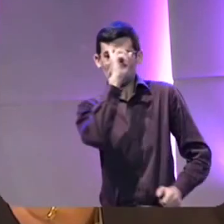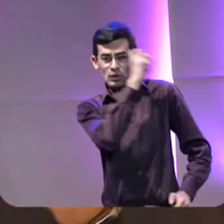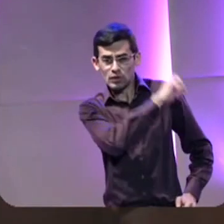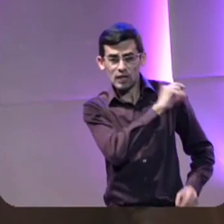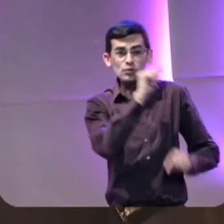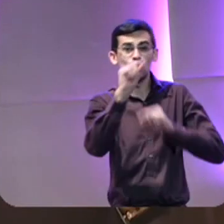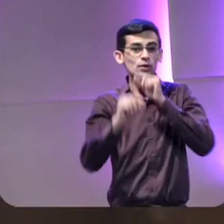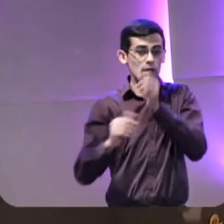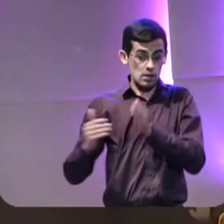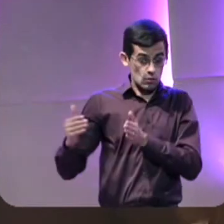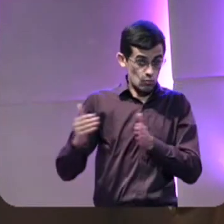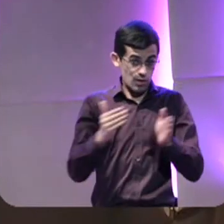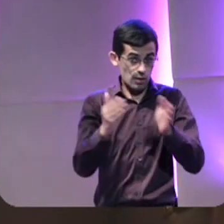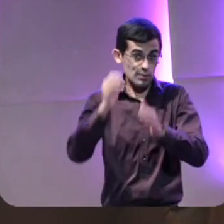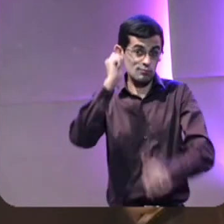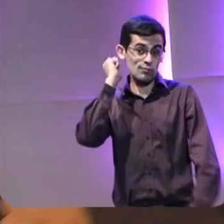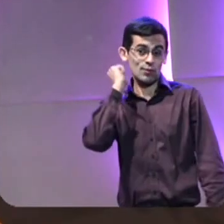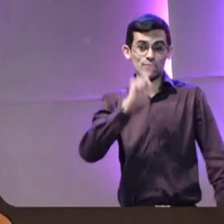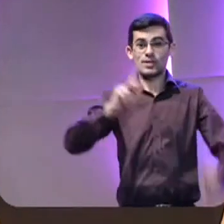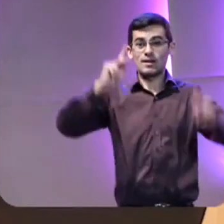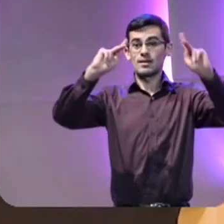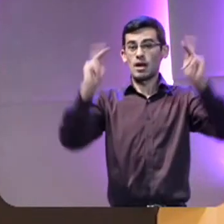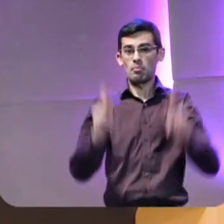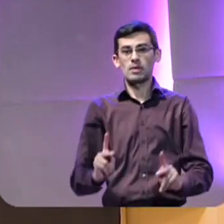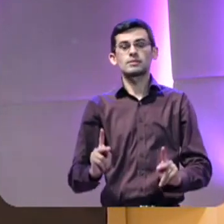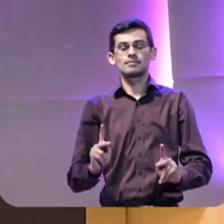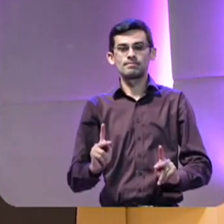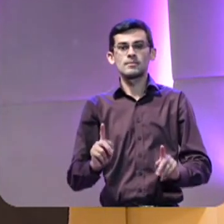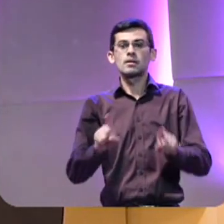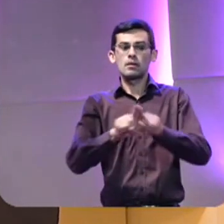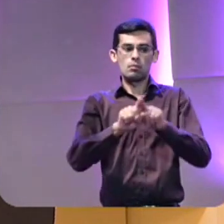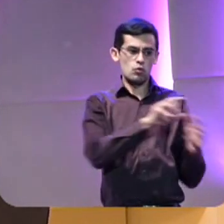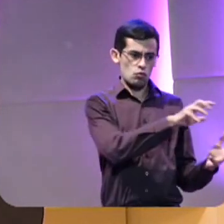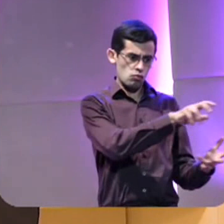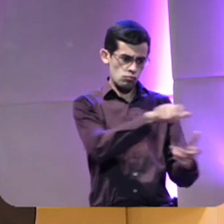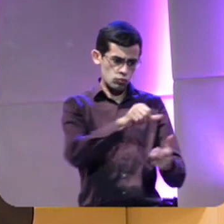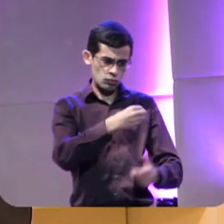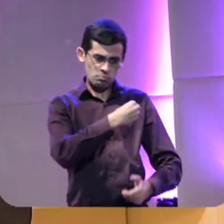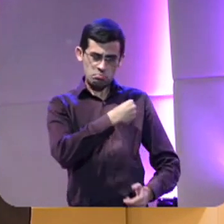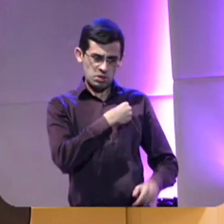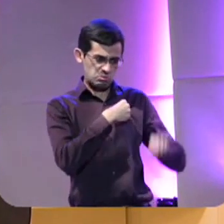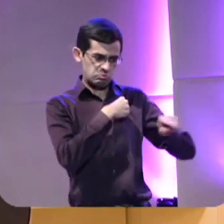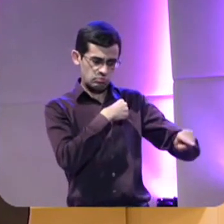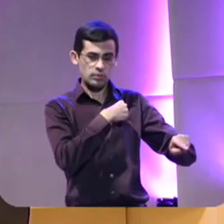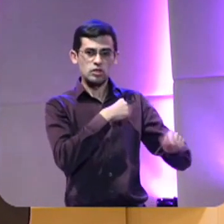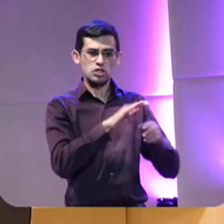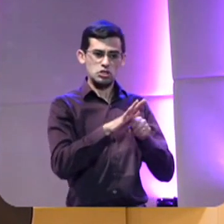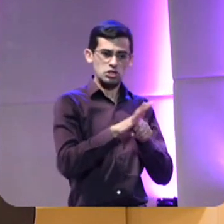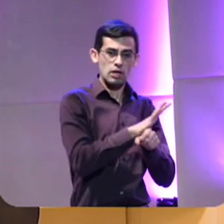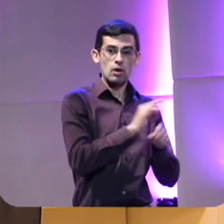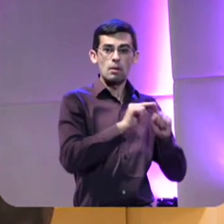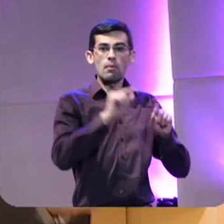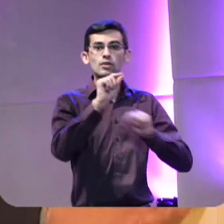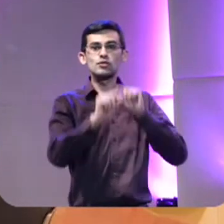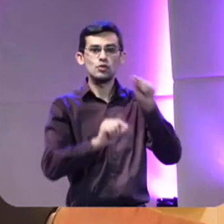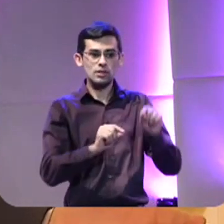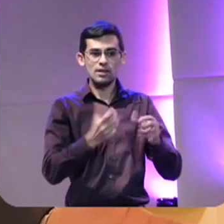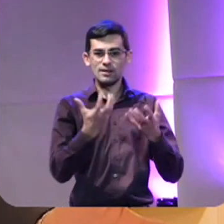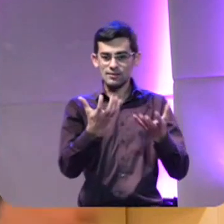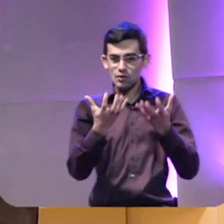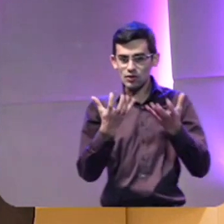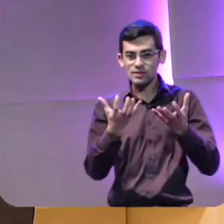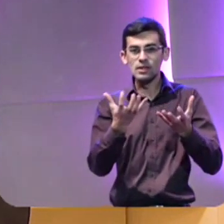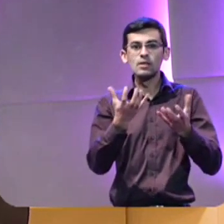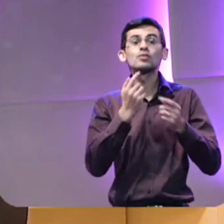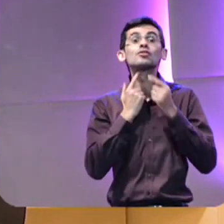como um caminho para alcançar a paz e considerando o mundo pecador como ele é e não como gostaria que